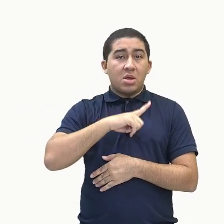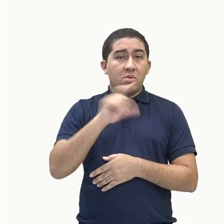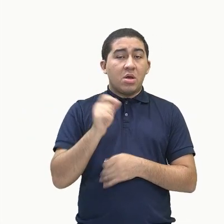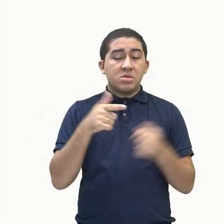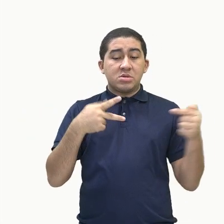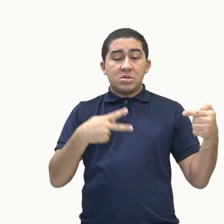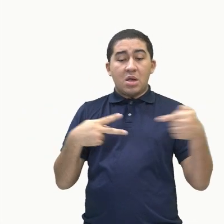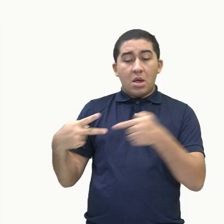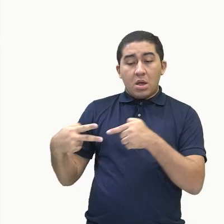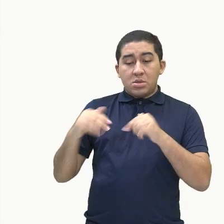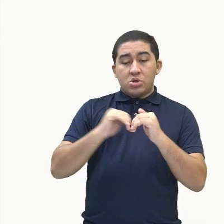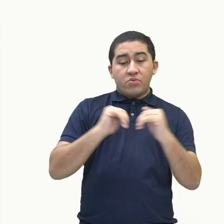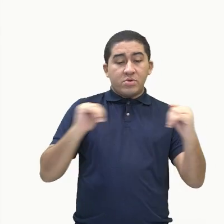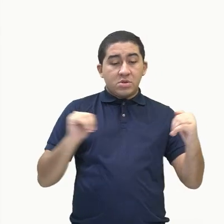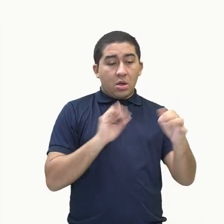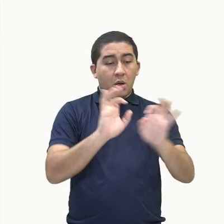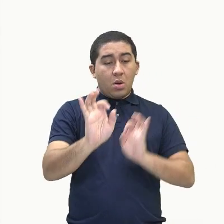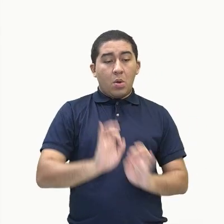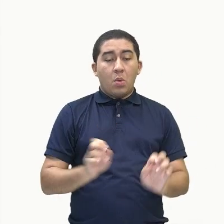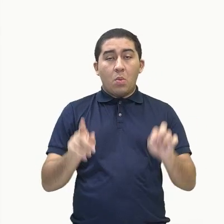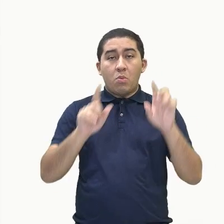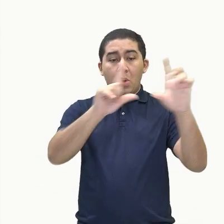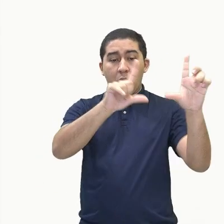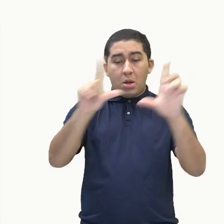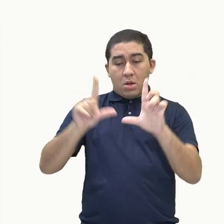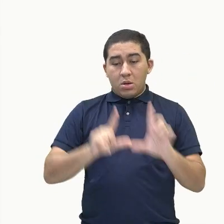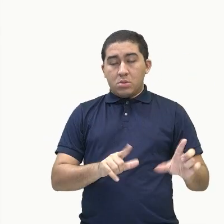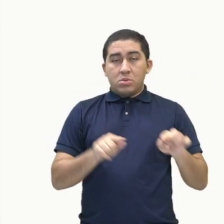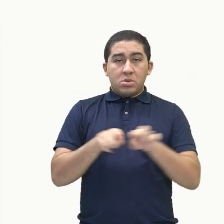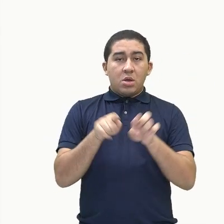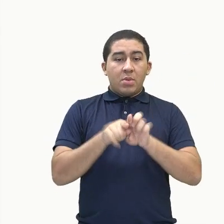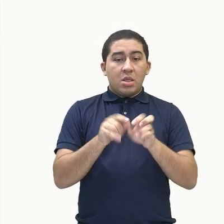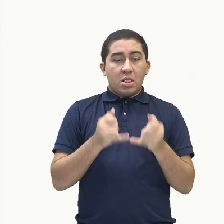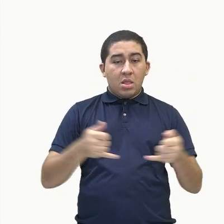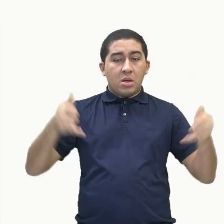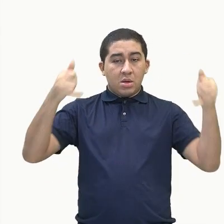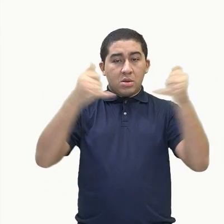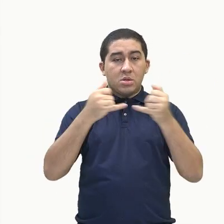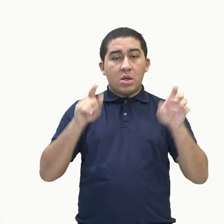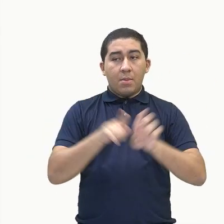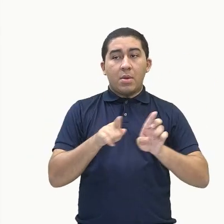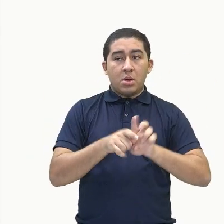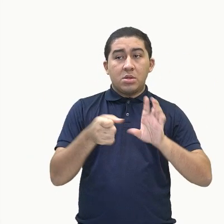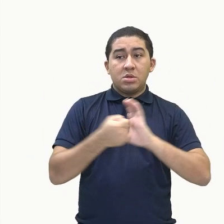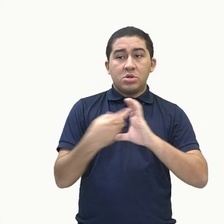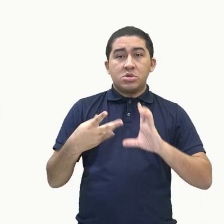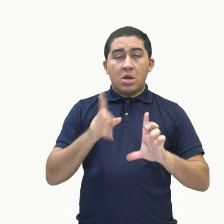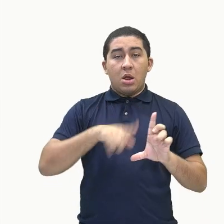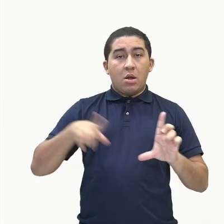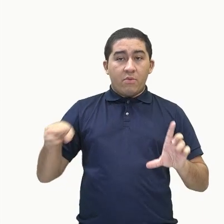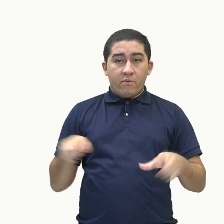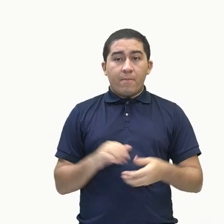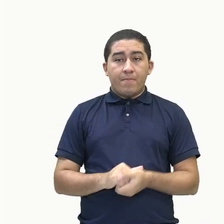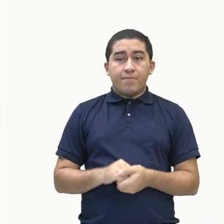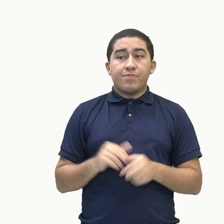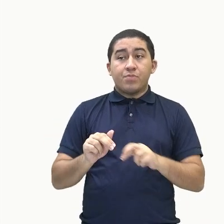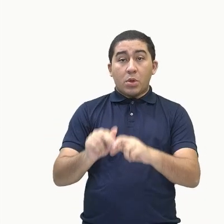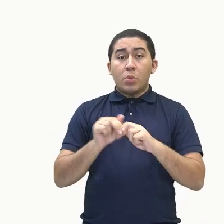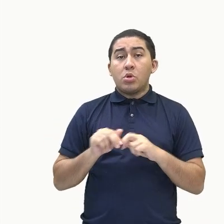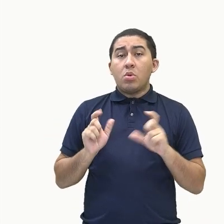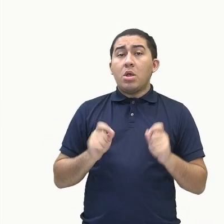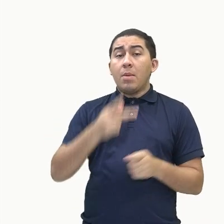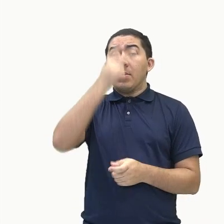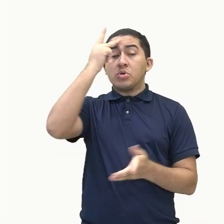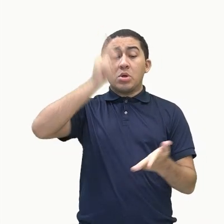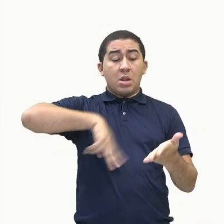de divisões, de quadros, de linhas e de elementos gráficos. Dessa forma, então, quem lê